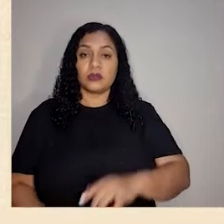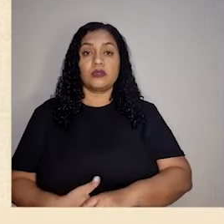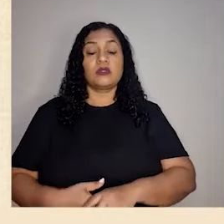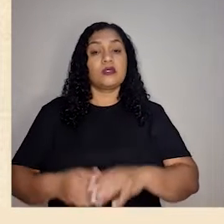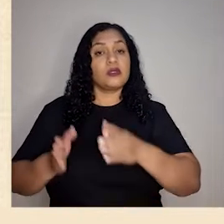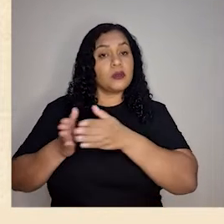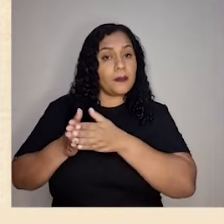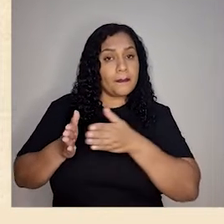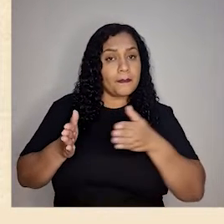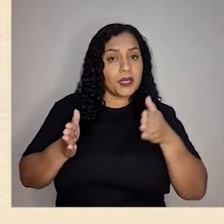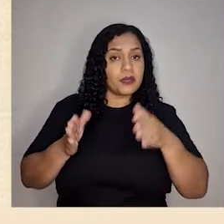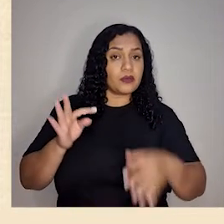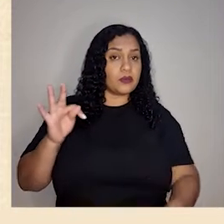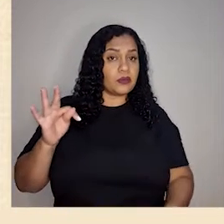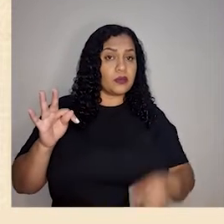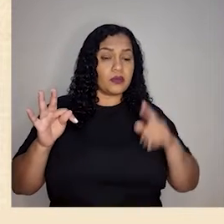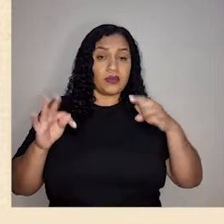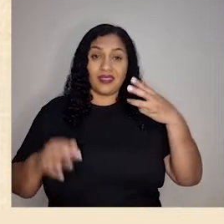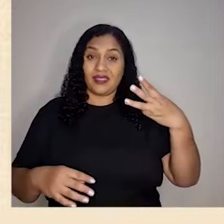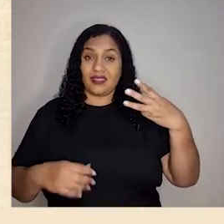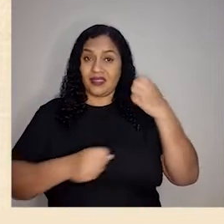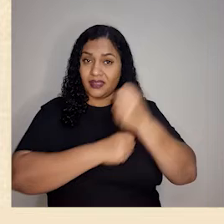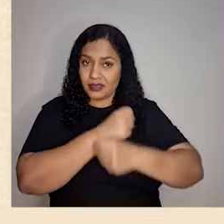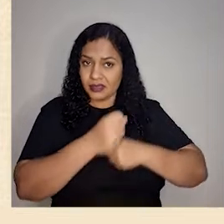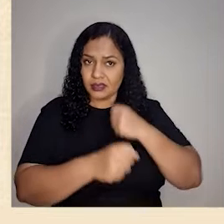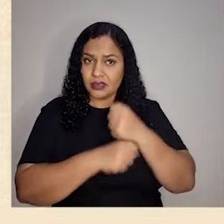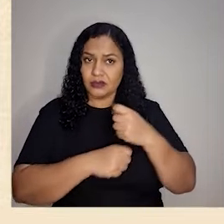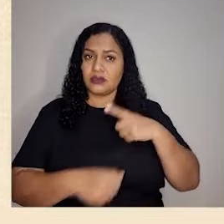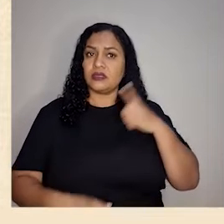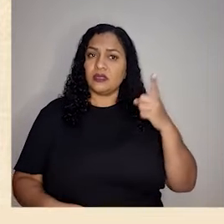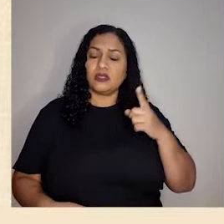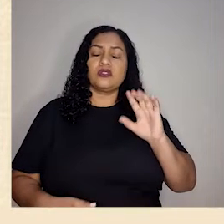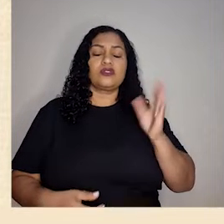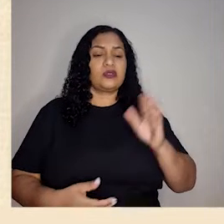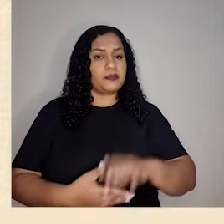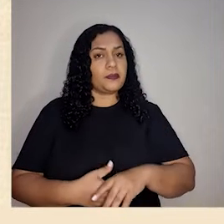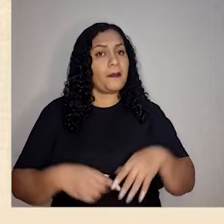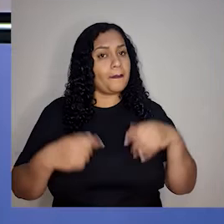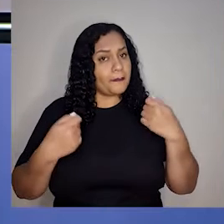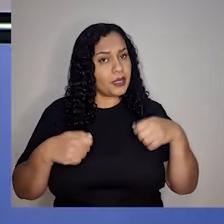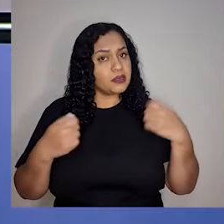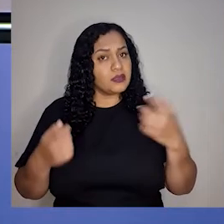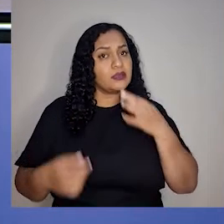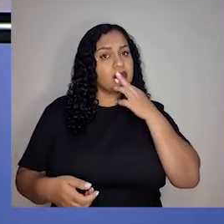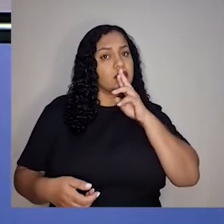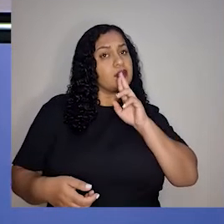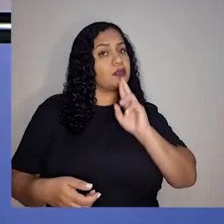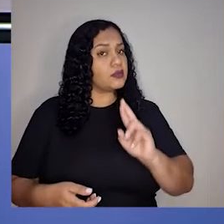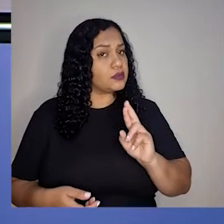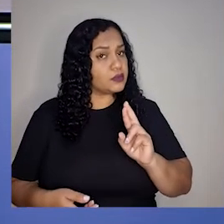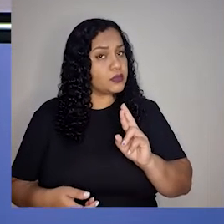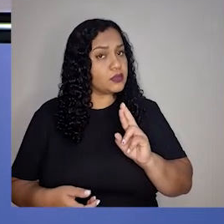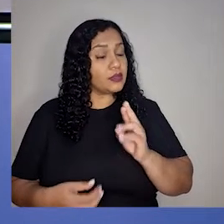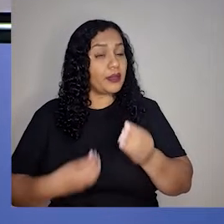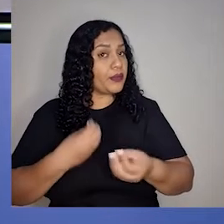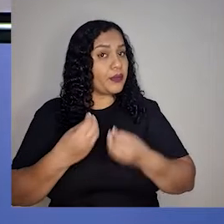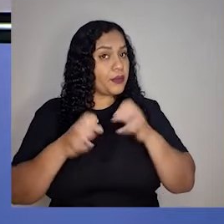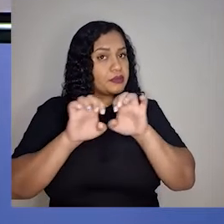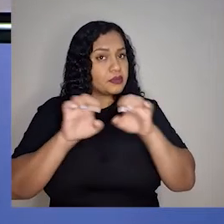e o tempo é três anos tá aqui também agora temos que resolver essa